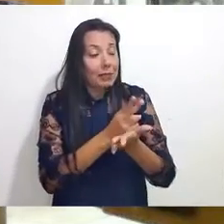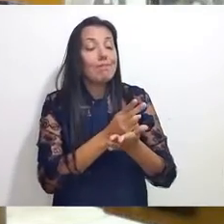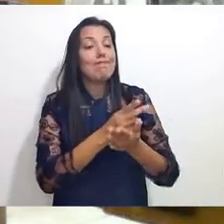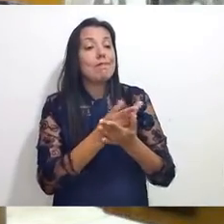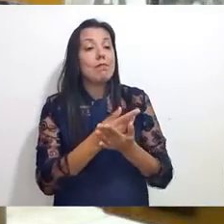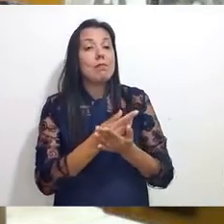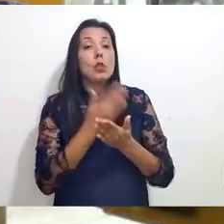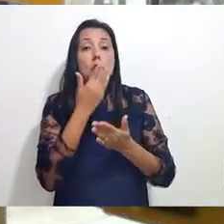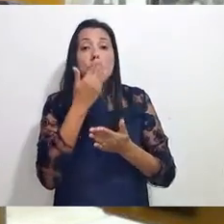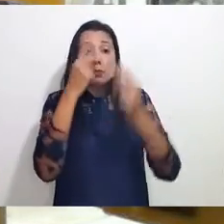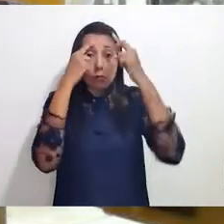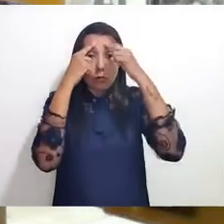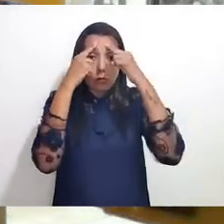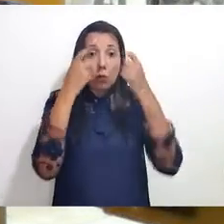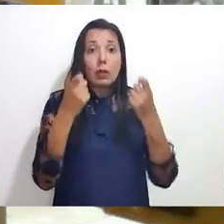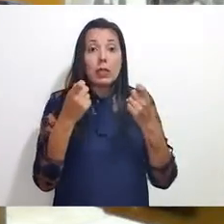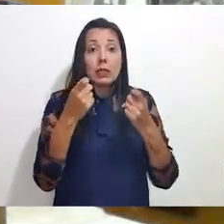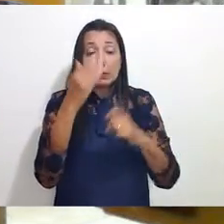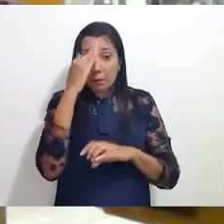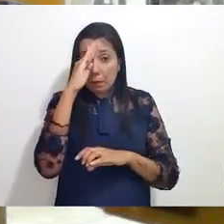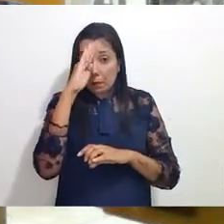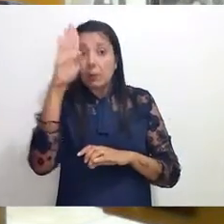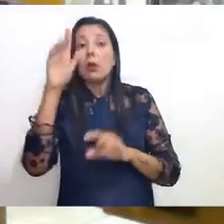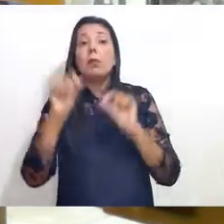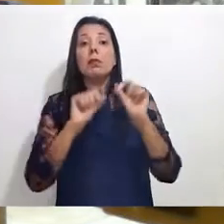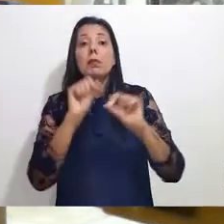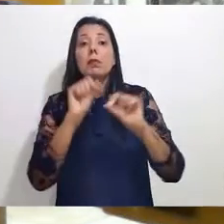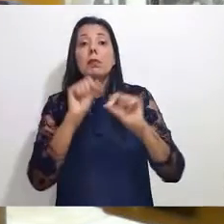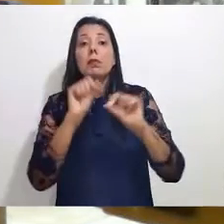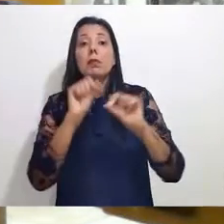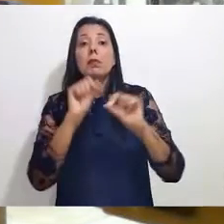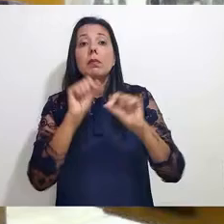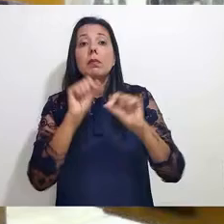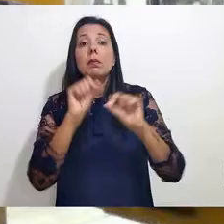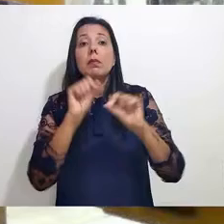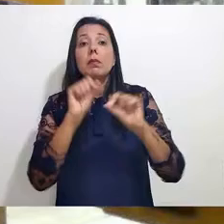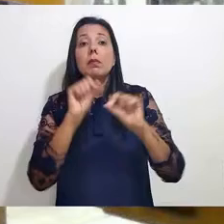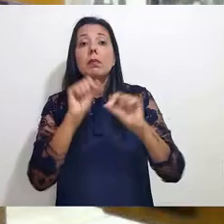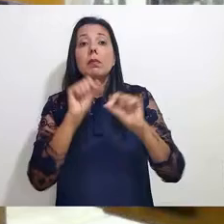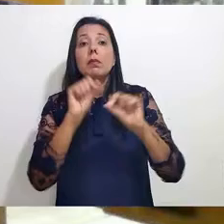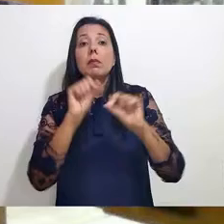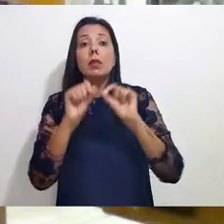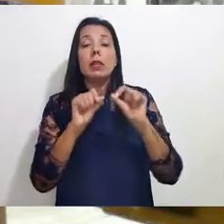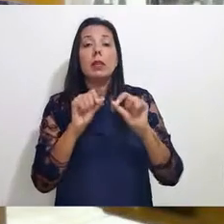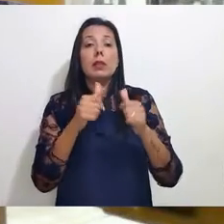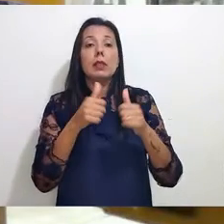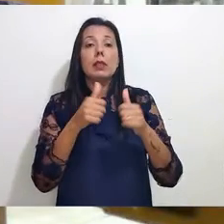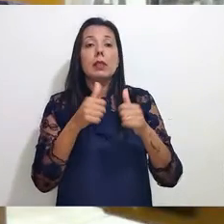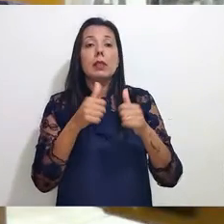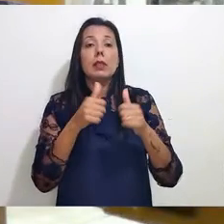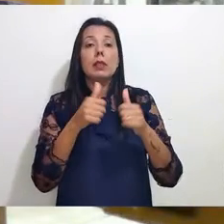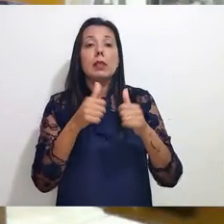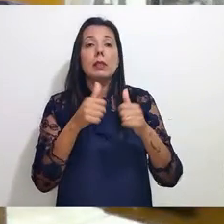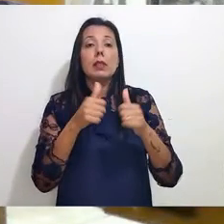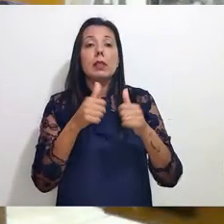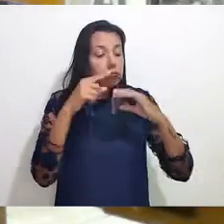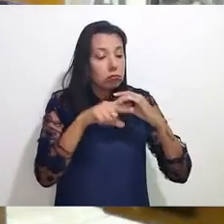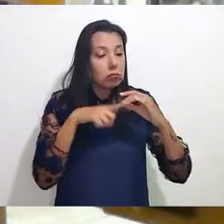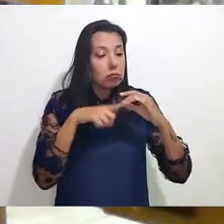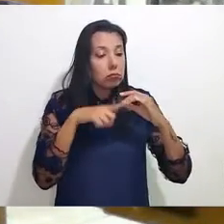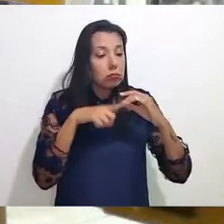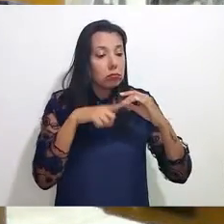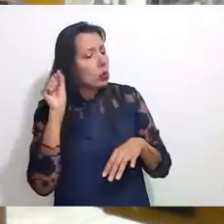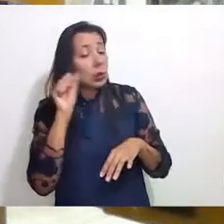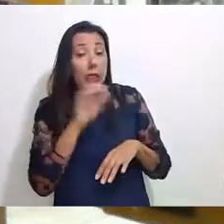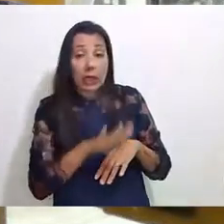é principalmente estando bem atento, com os ouvidos bem abertos em relação à escuta da criança, porque às vezes a criança, ela fala